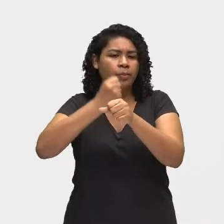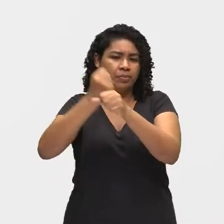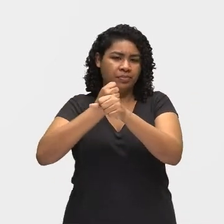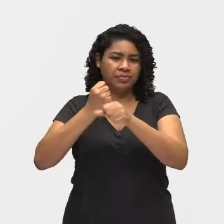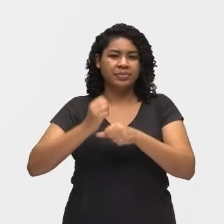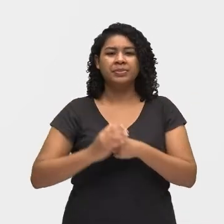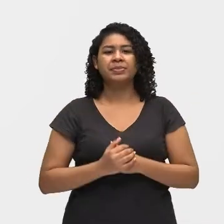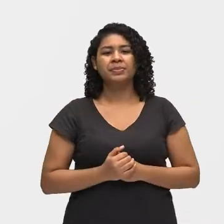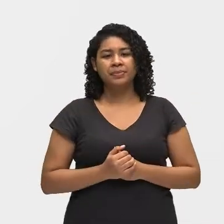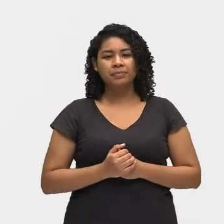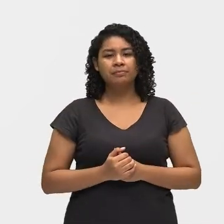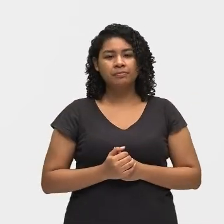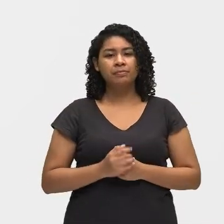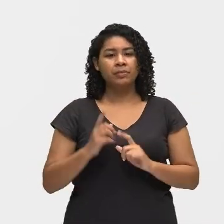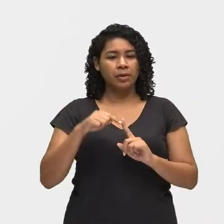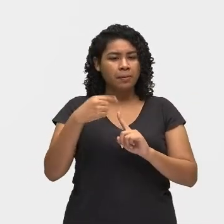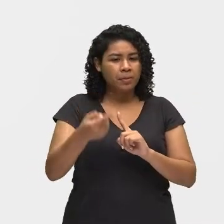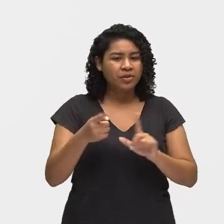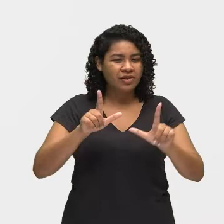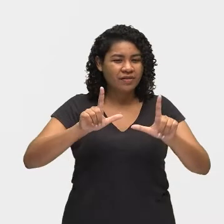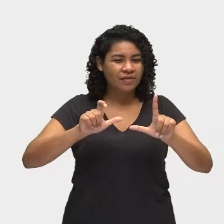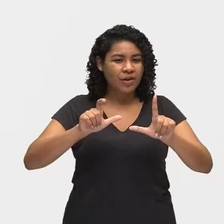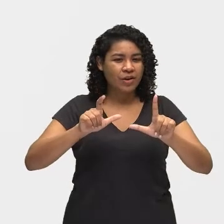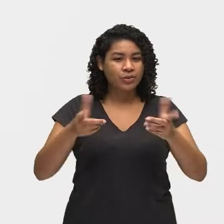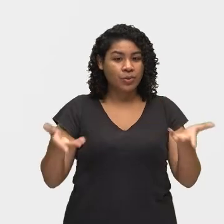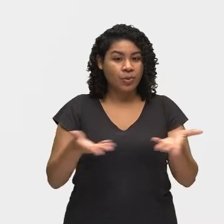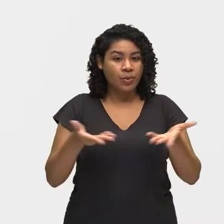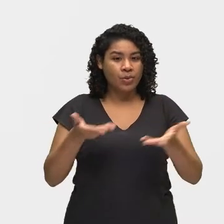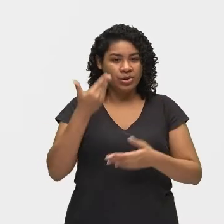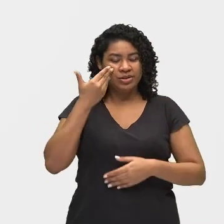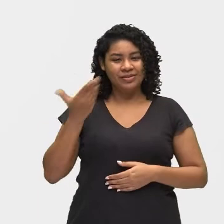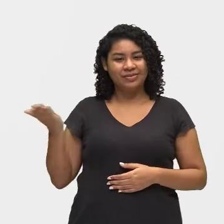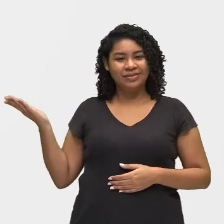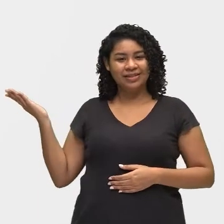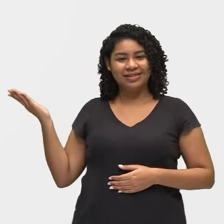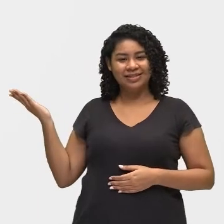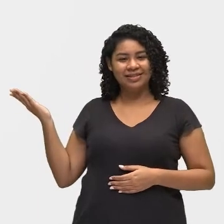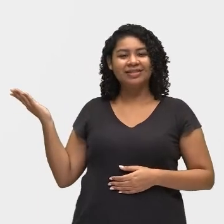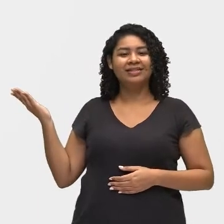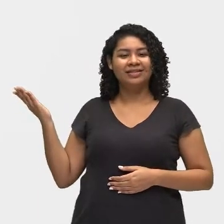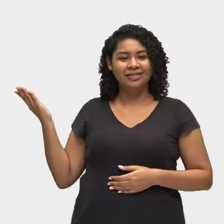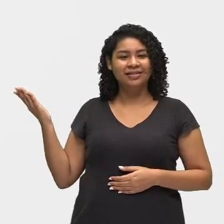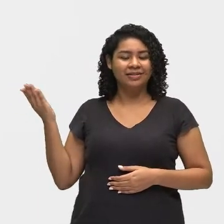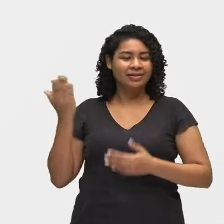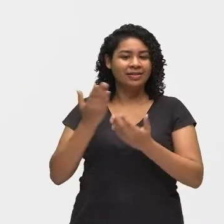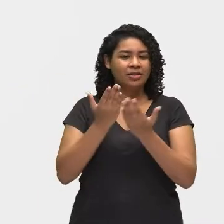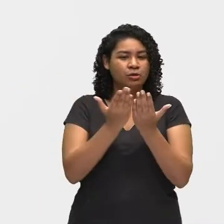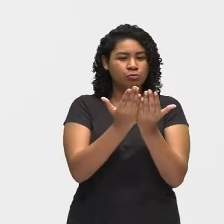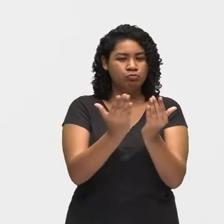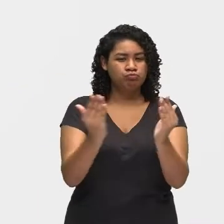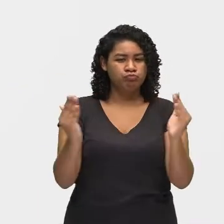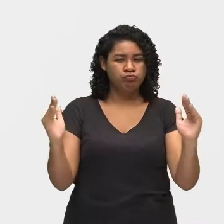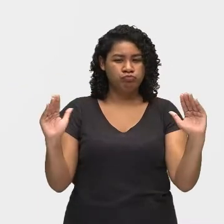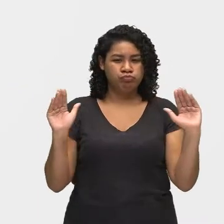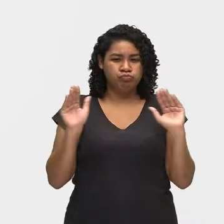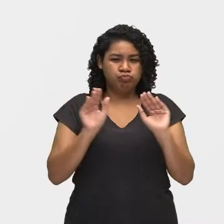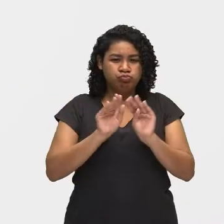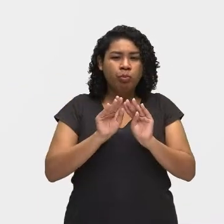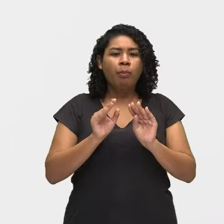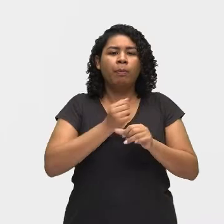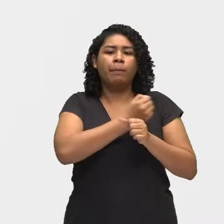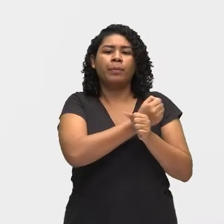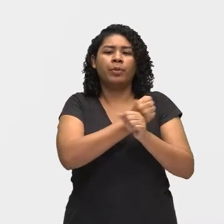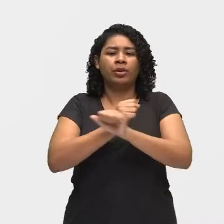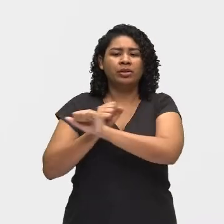sequência, a gente tem uma foto atual, tá, do Forte do Presépio. Mas, no final das contas,